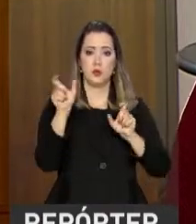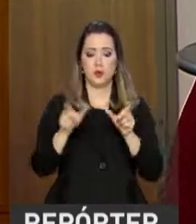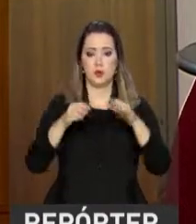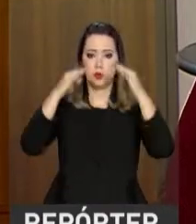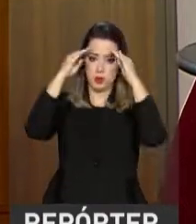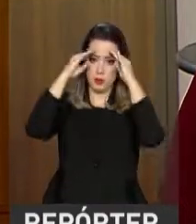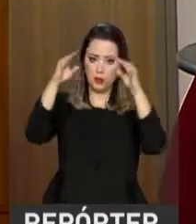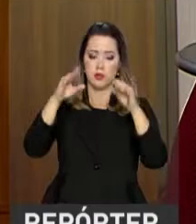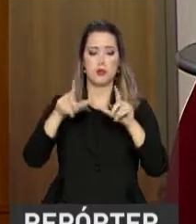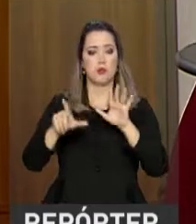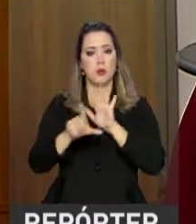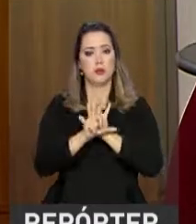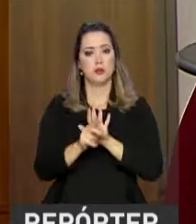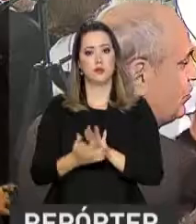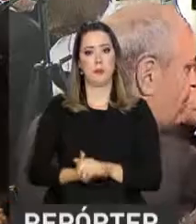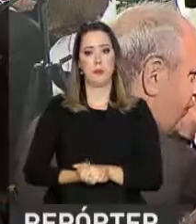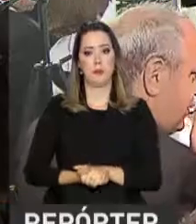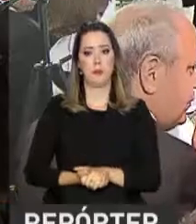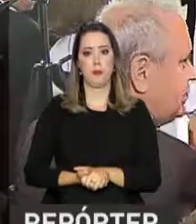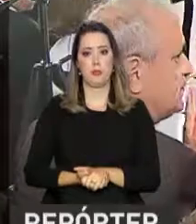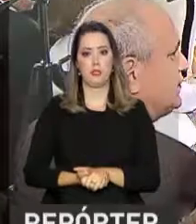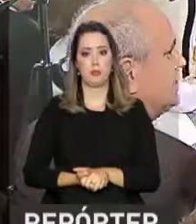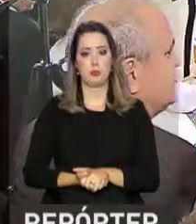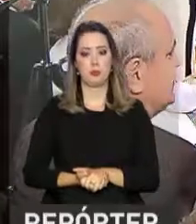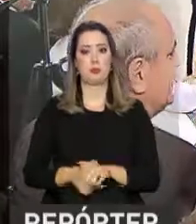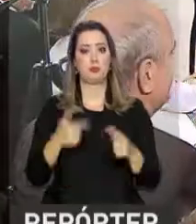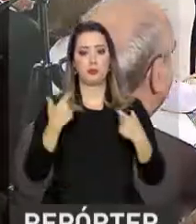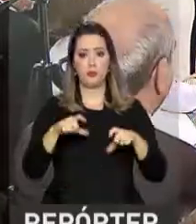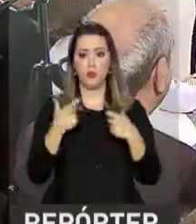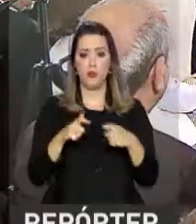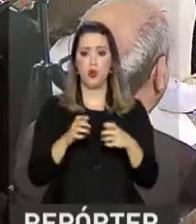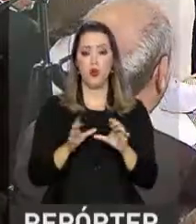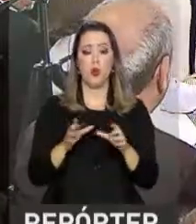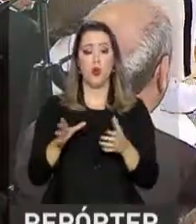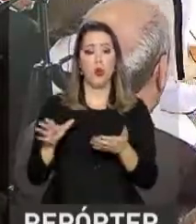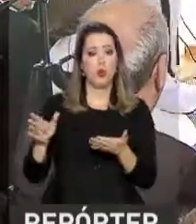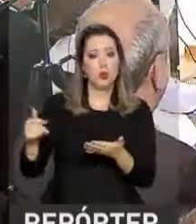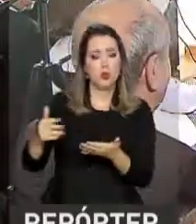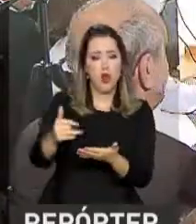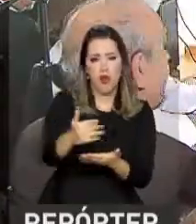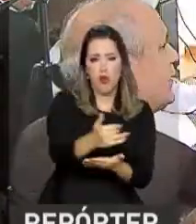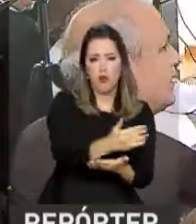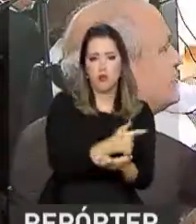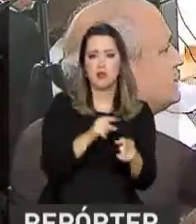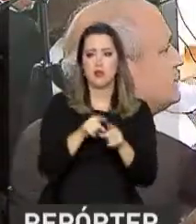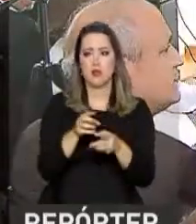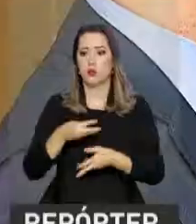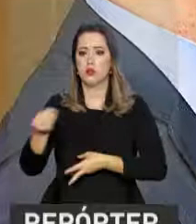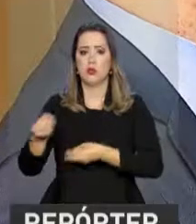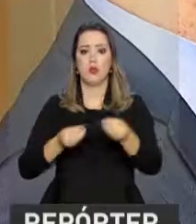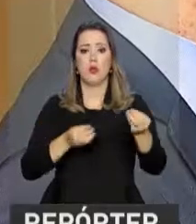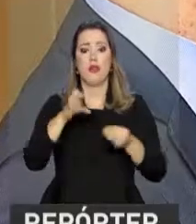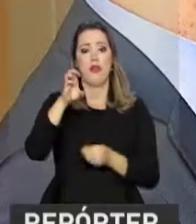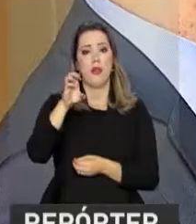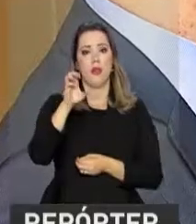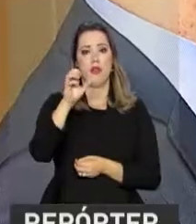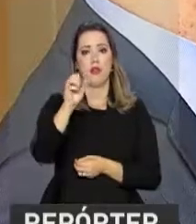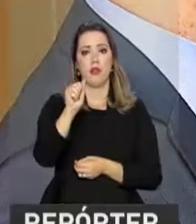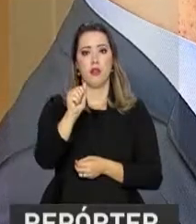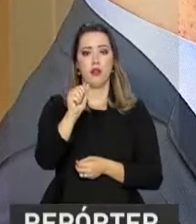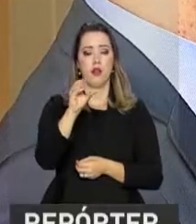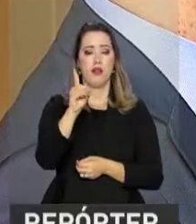cumpriu as exigências. O Escritório Central de Arrecadação e Distribuição, o ECAD, e outras